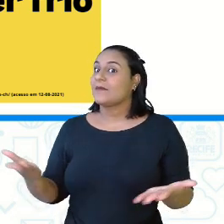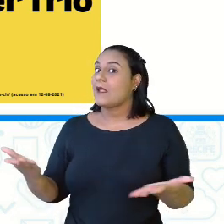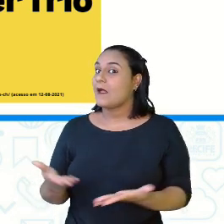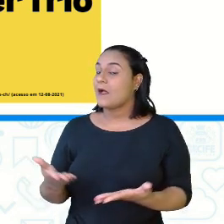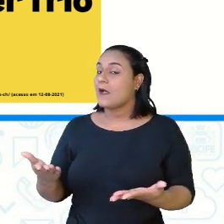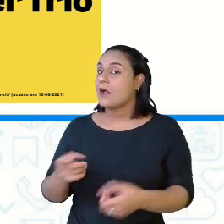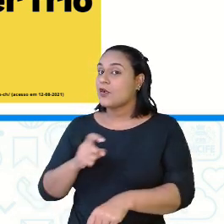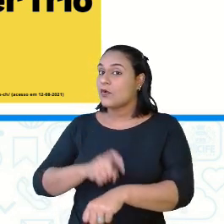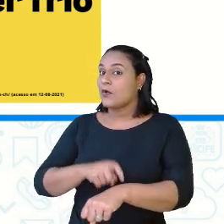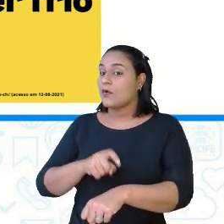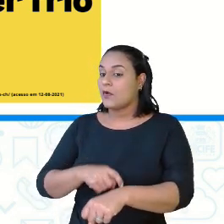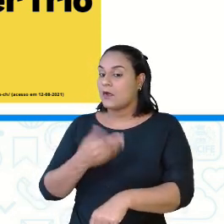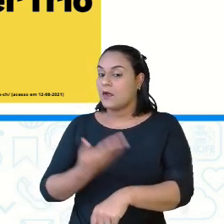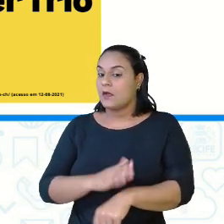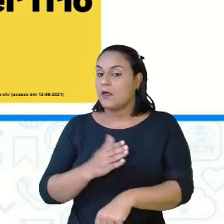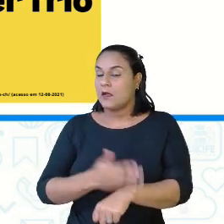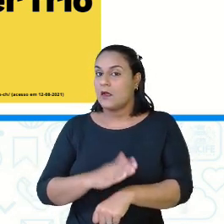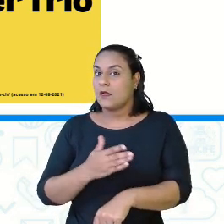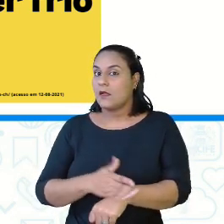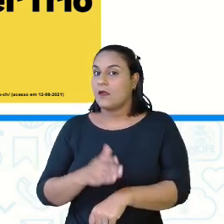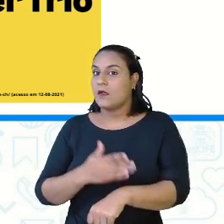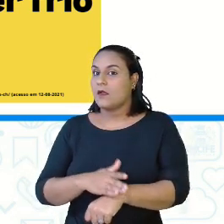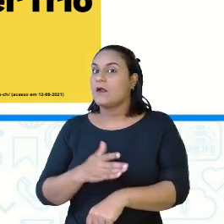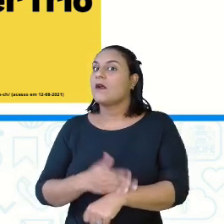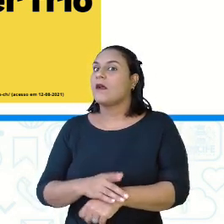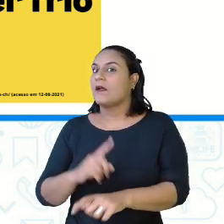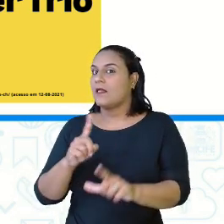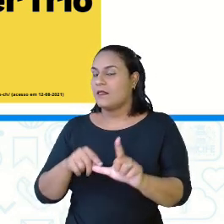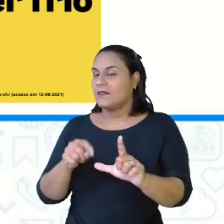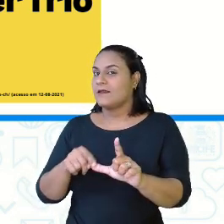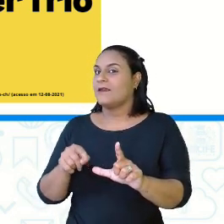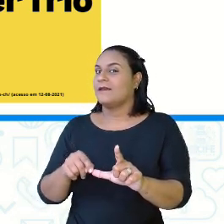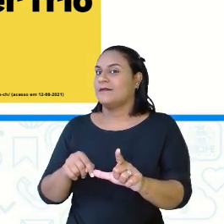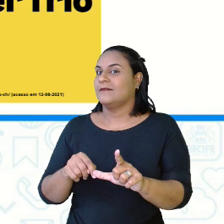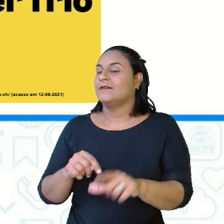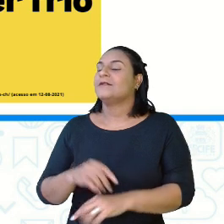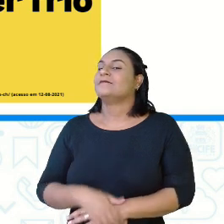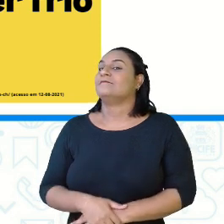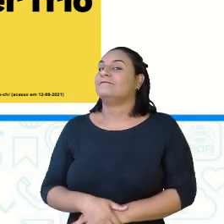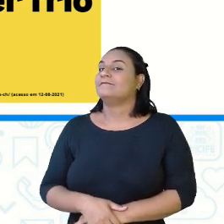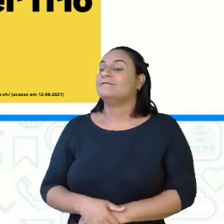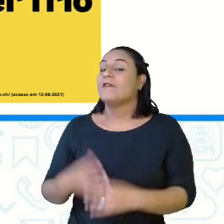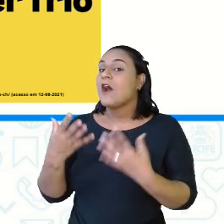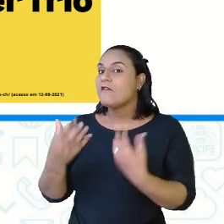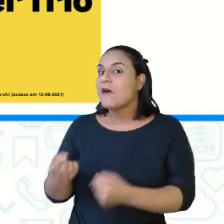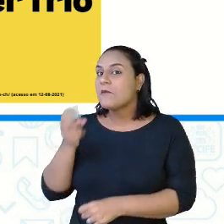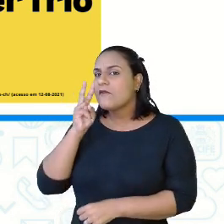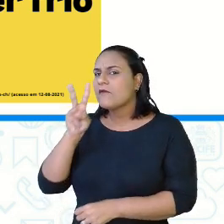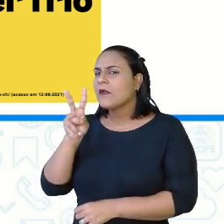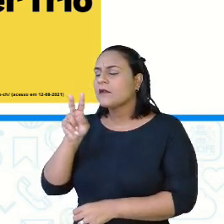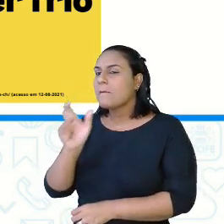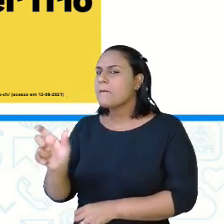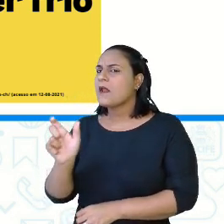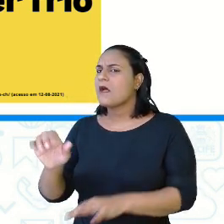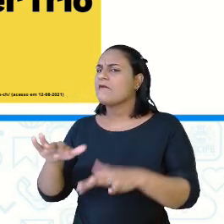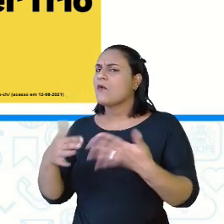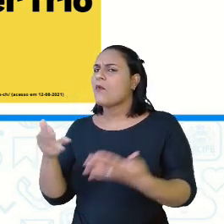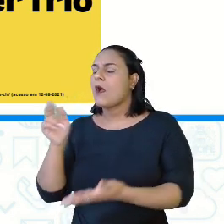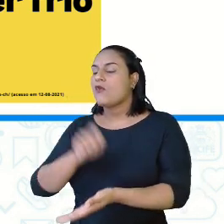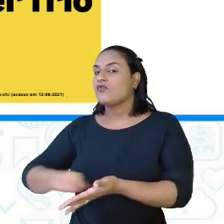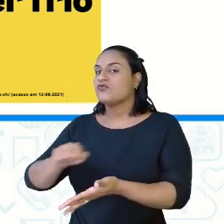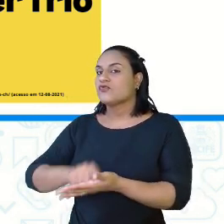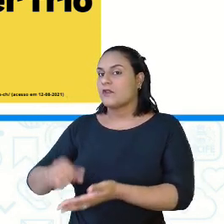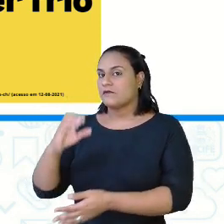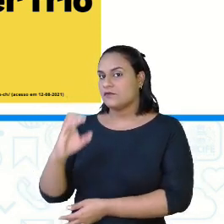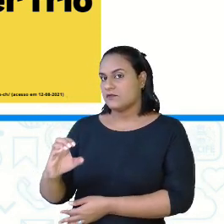da gente treinar as letrinhas, não é? Vamos ver agora quais são as palavras com X e quais são as palavras com